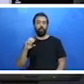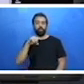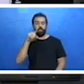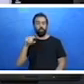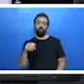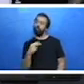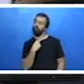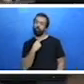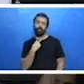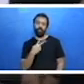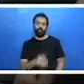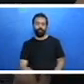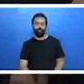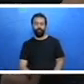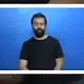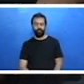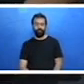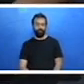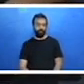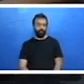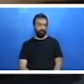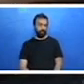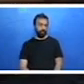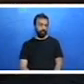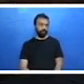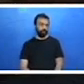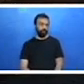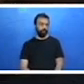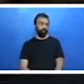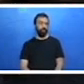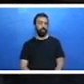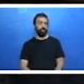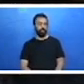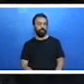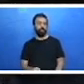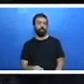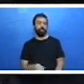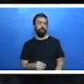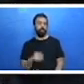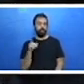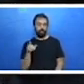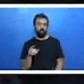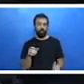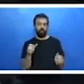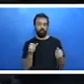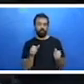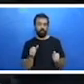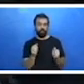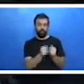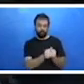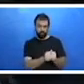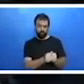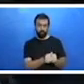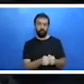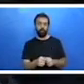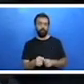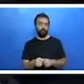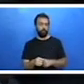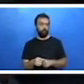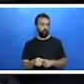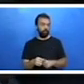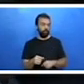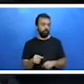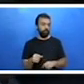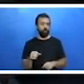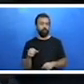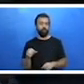bem? Então, vamos lá. Ele reunia, eles reuniam. Olha lá, reuniam. Olha o